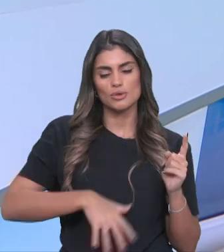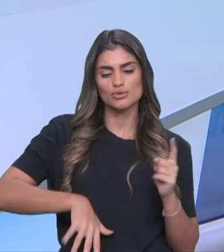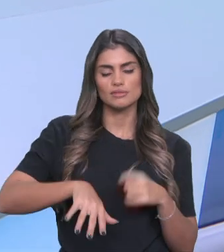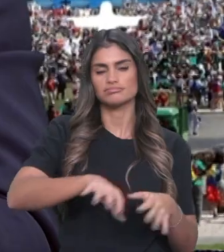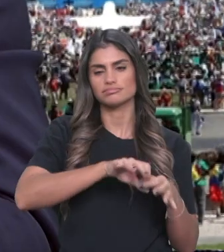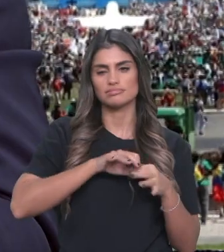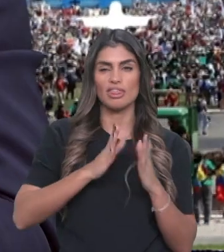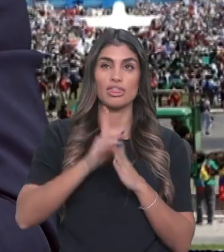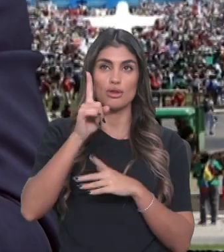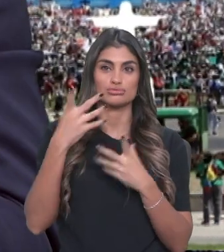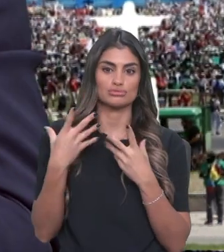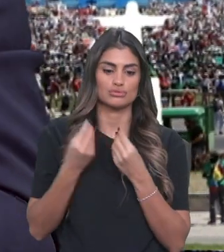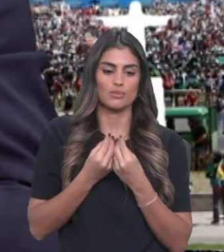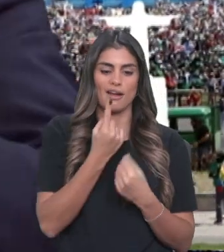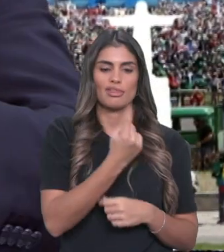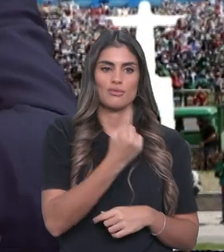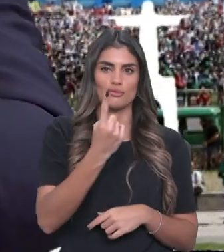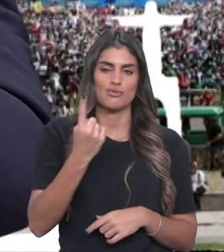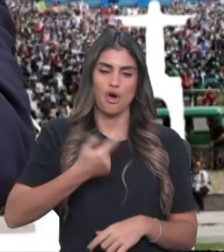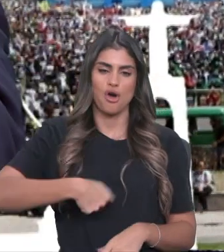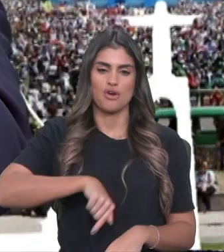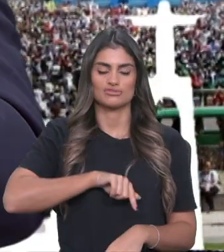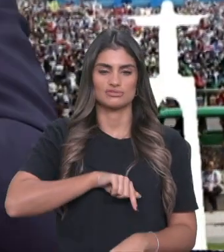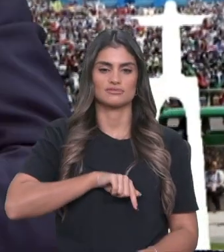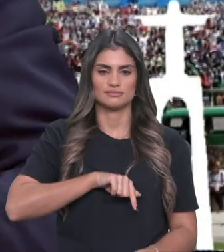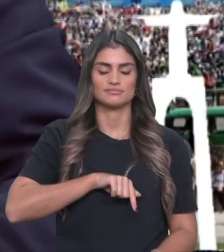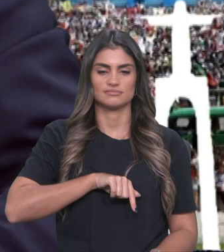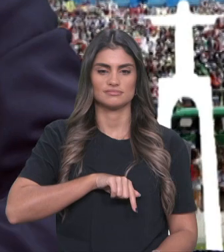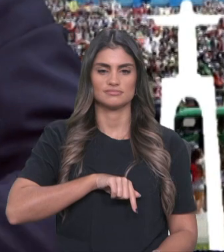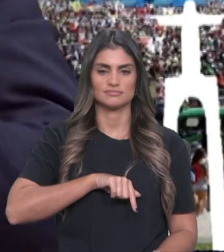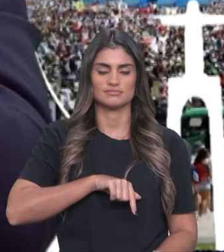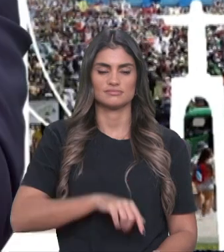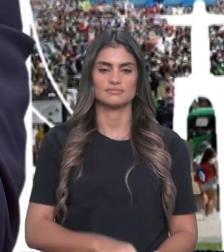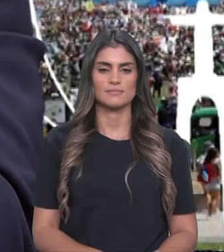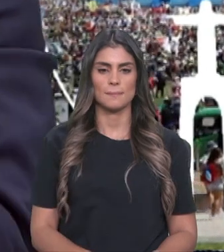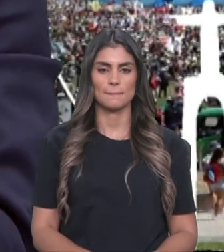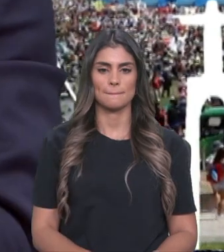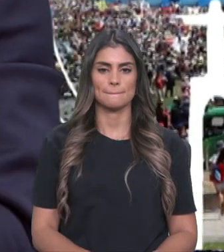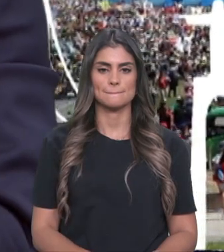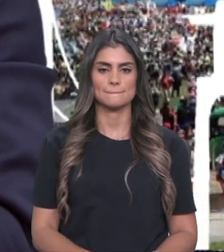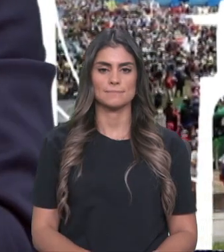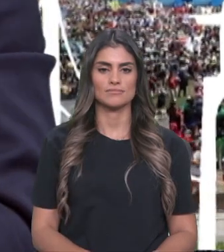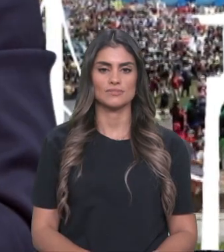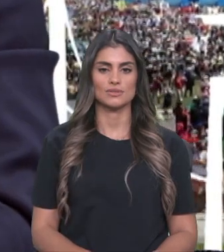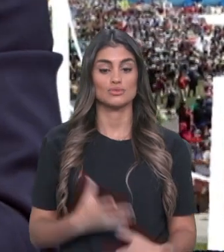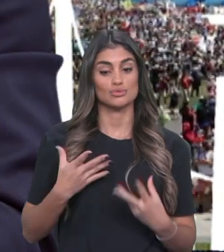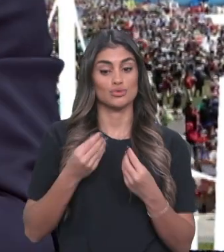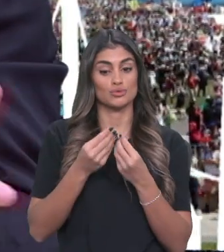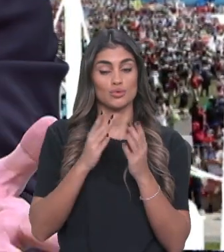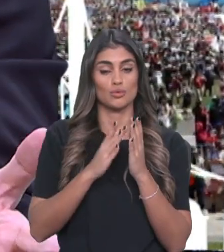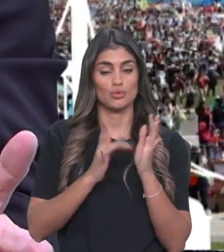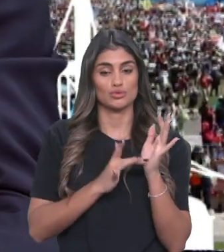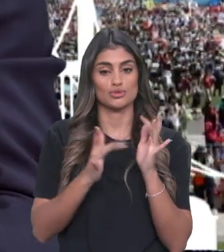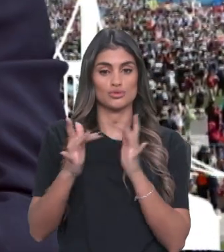Deus connosco e de cada um de nós, no todo, na tal mística do nós, no encontro com Jesus Cristo, para o